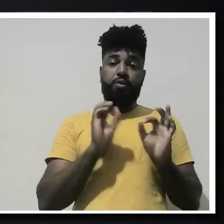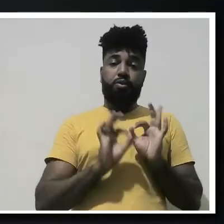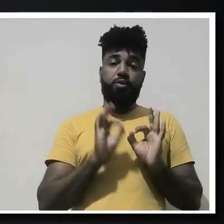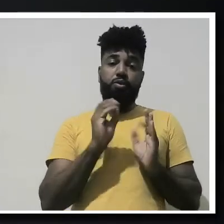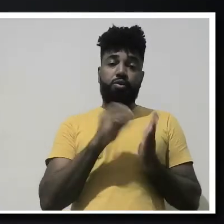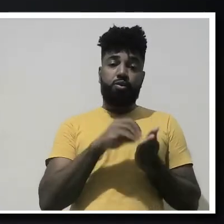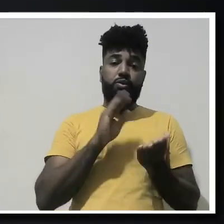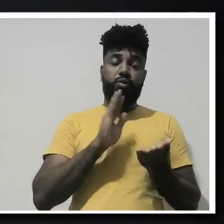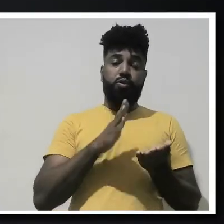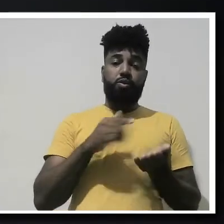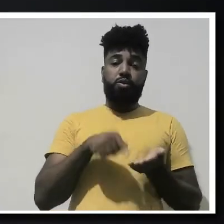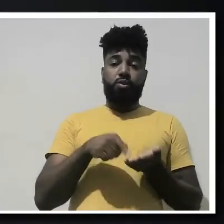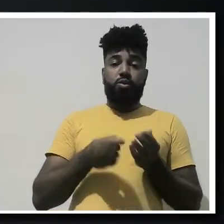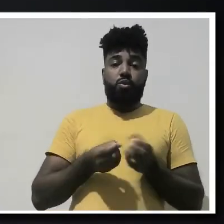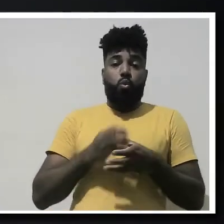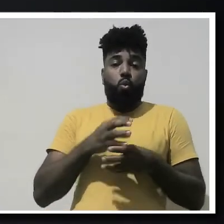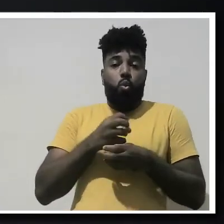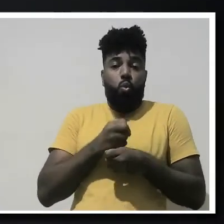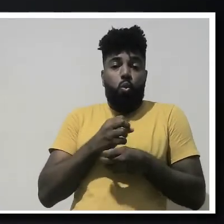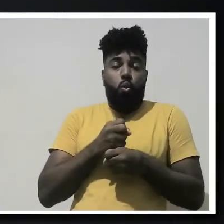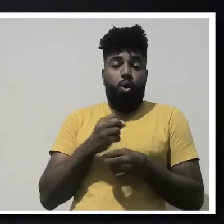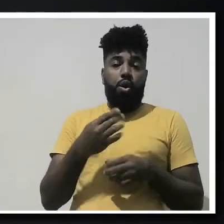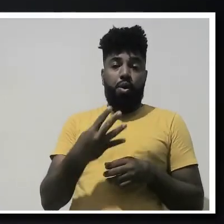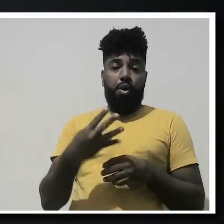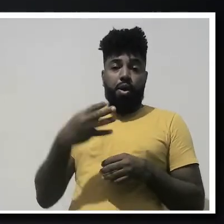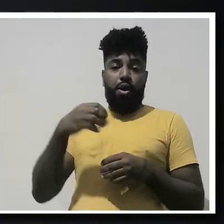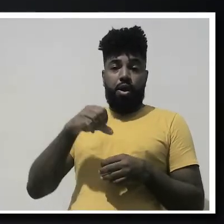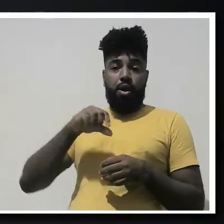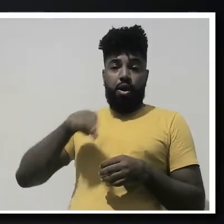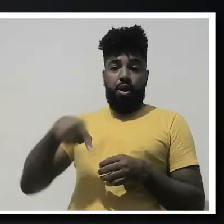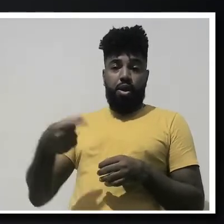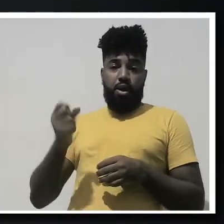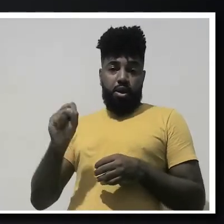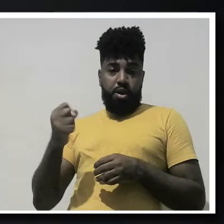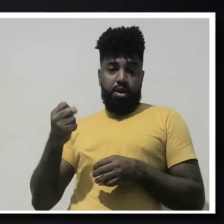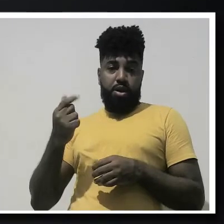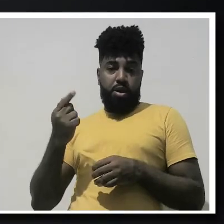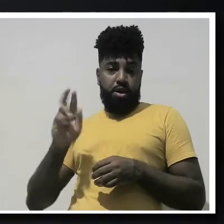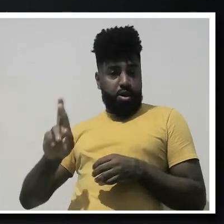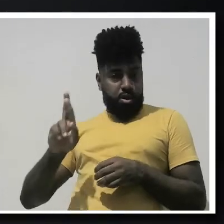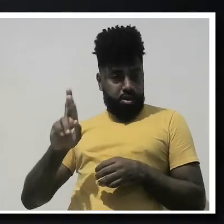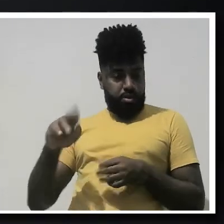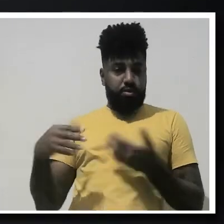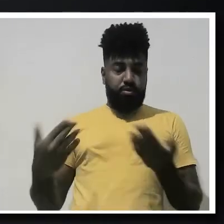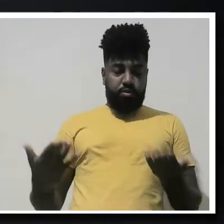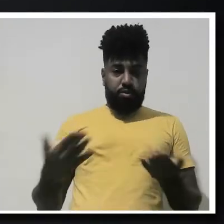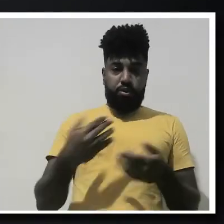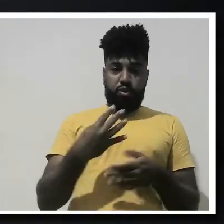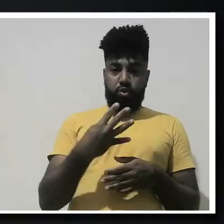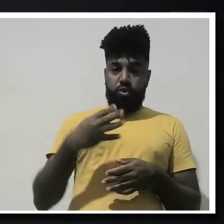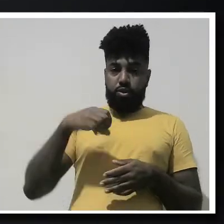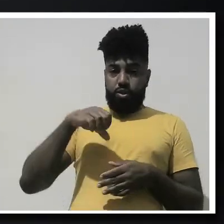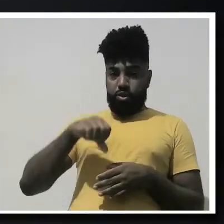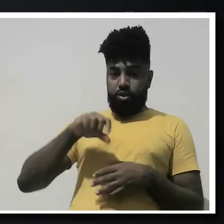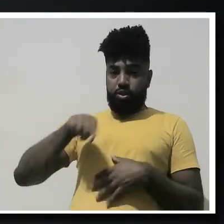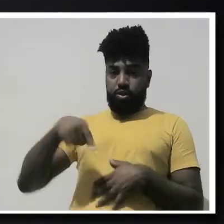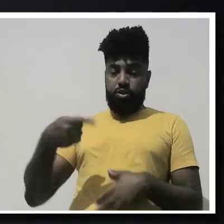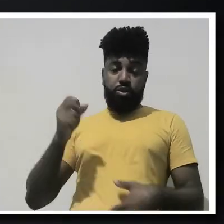nós fizemos, ela tem concentração de 49,88 gramas por litro. A gente queria que fosse 50,